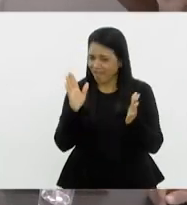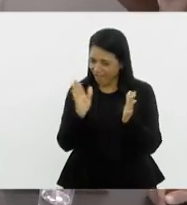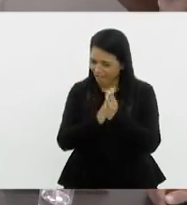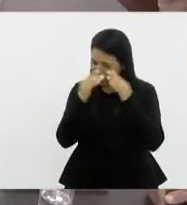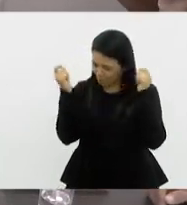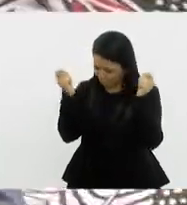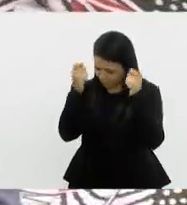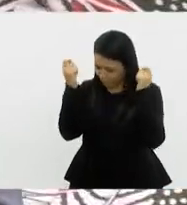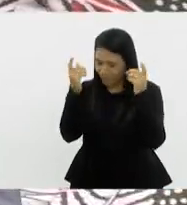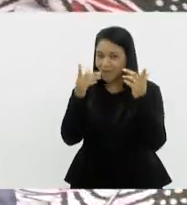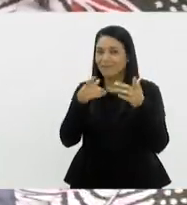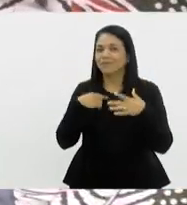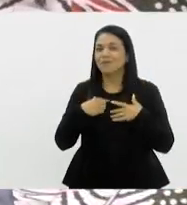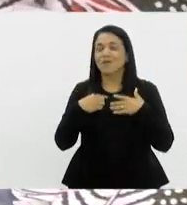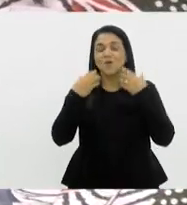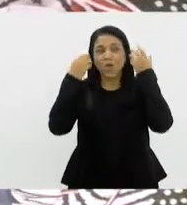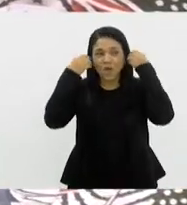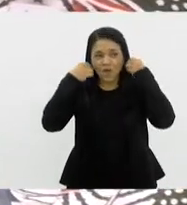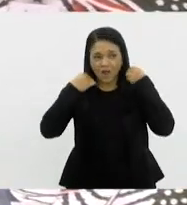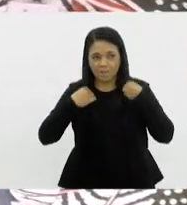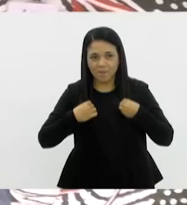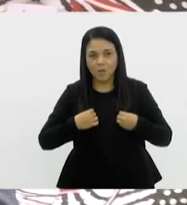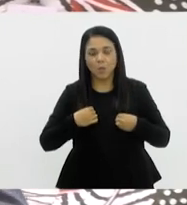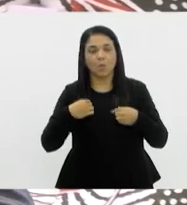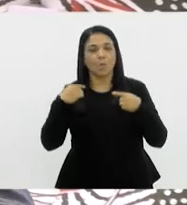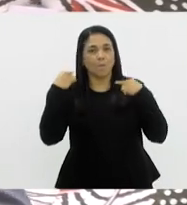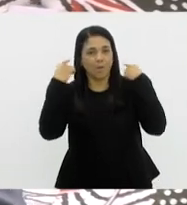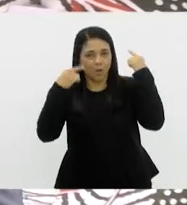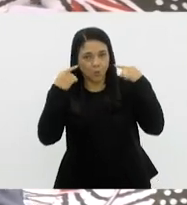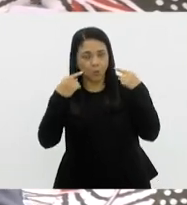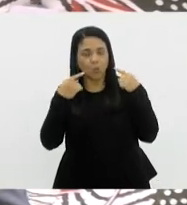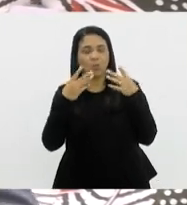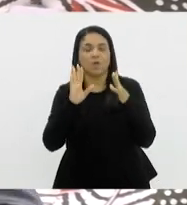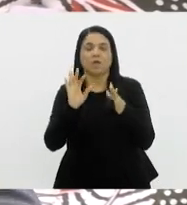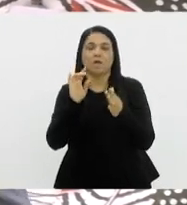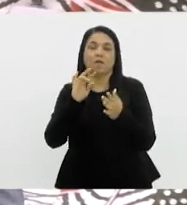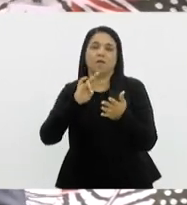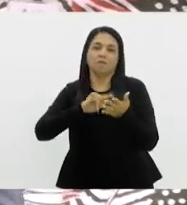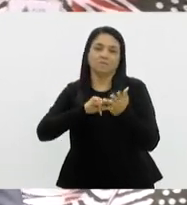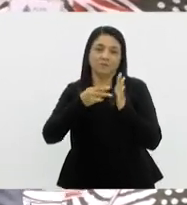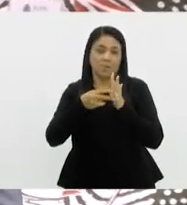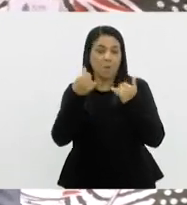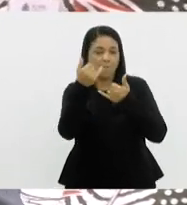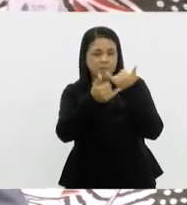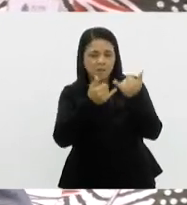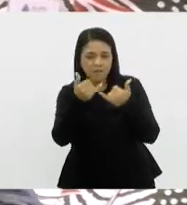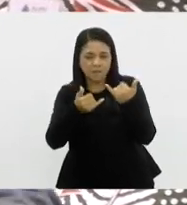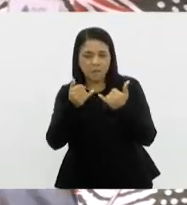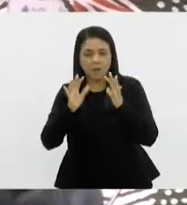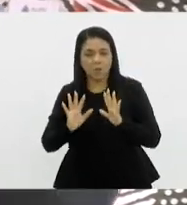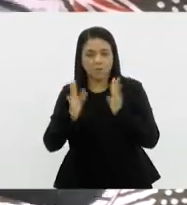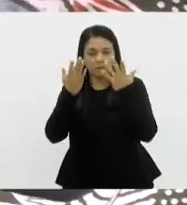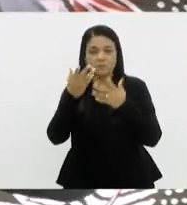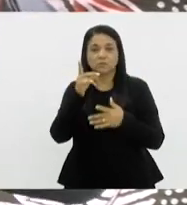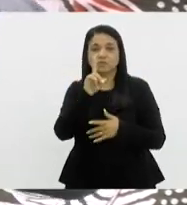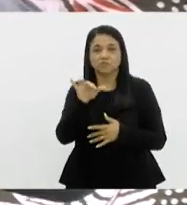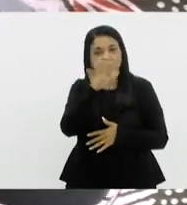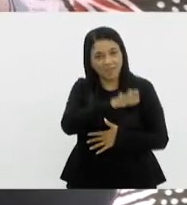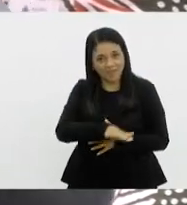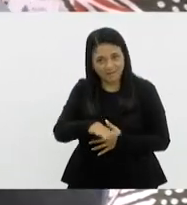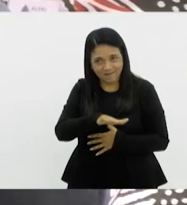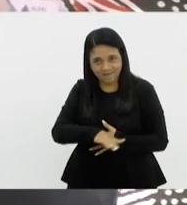Essa questão do cabelo maluco é uma brincadeira que surgiu na internet, na comemoração do Dia das Crianças, onde as crianças passaram